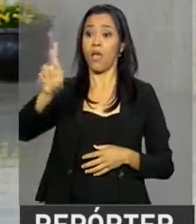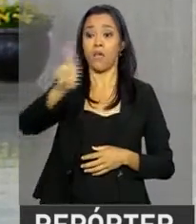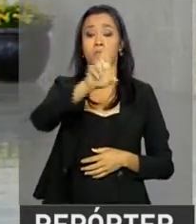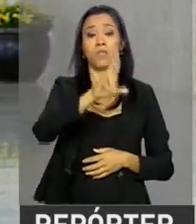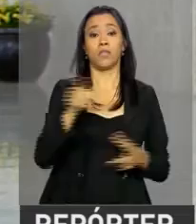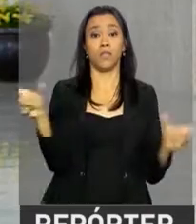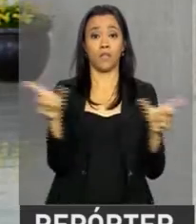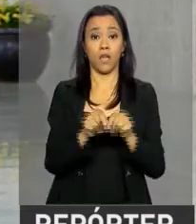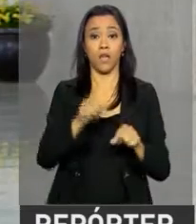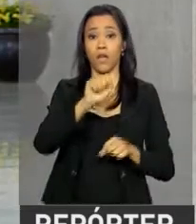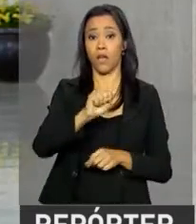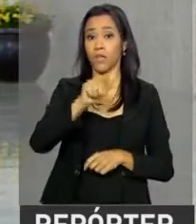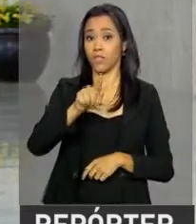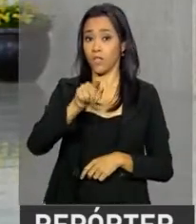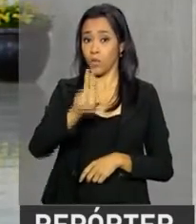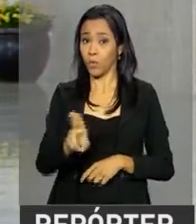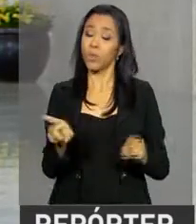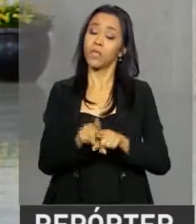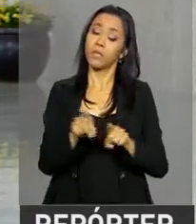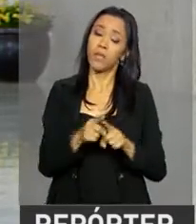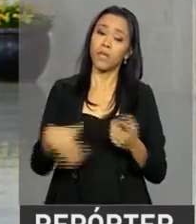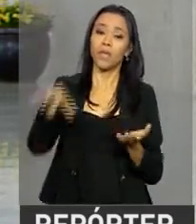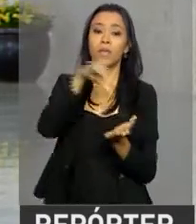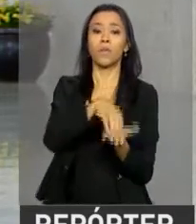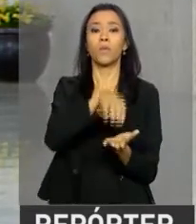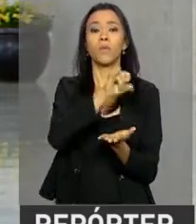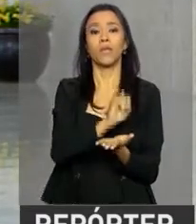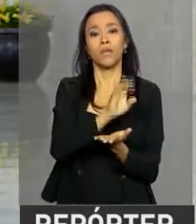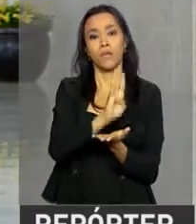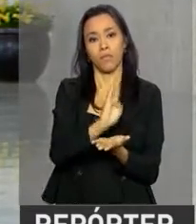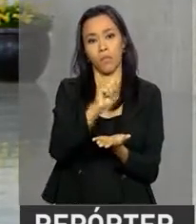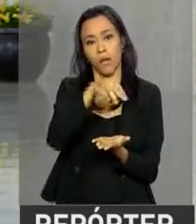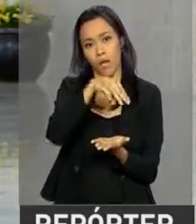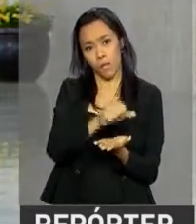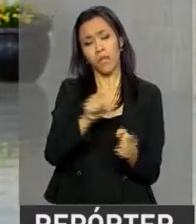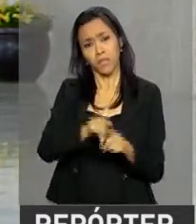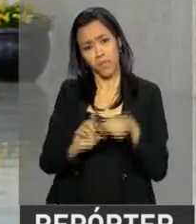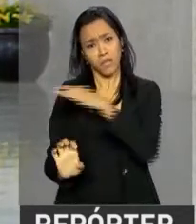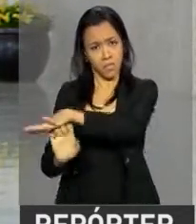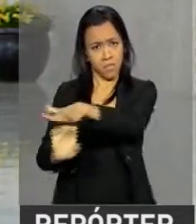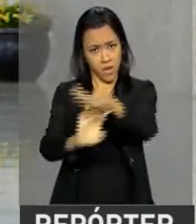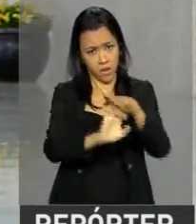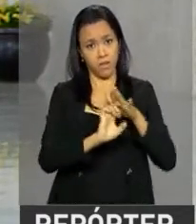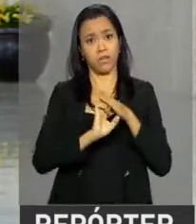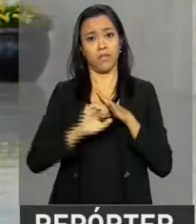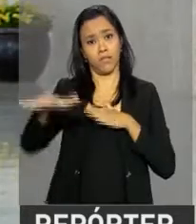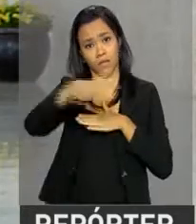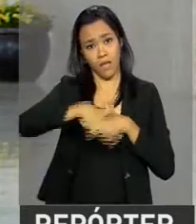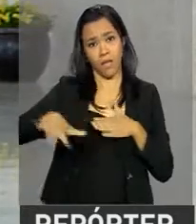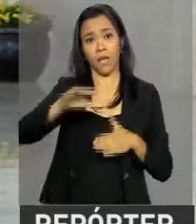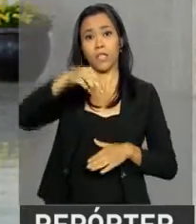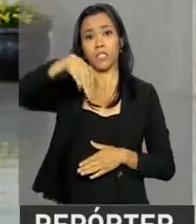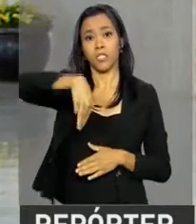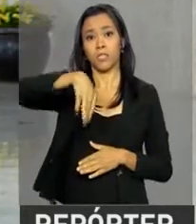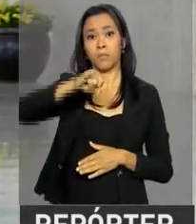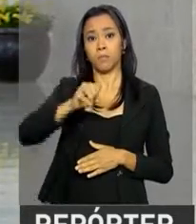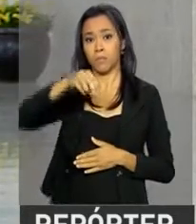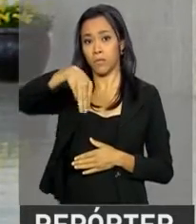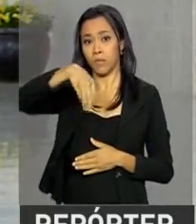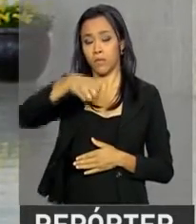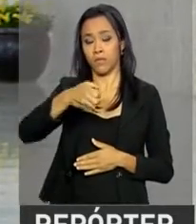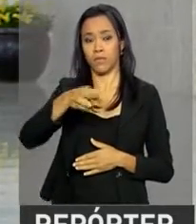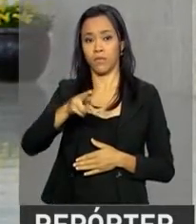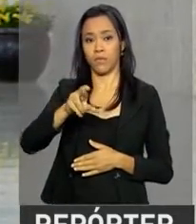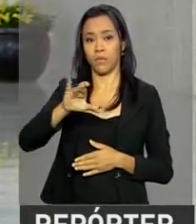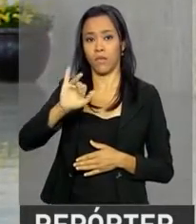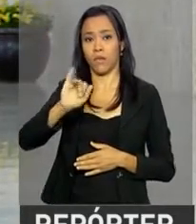geral da união e do ibama e também representantes das empresas de mineração que atuam na região portanto que estiveram envolvidas aí